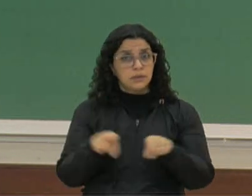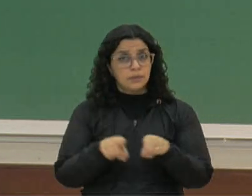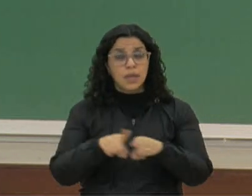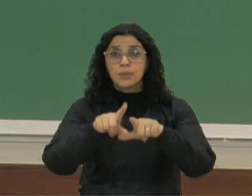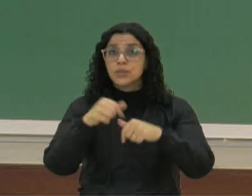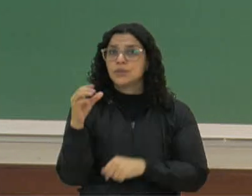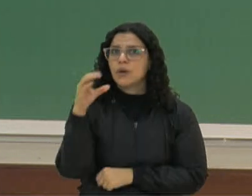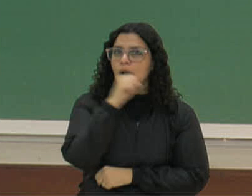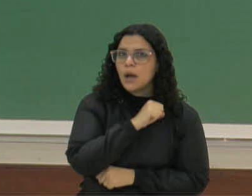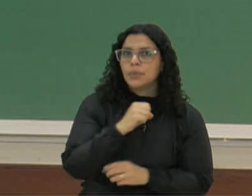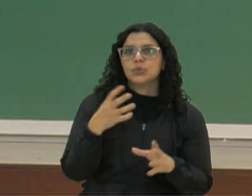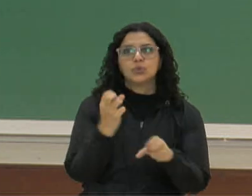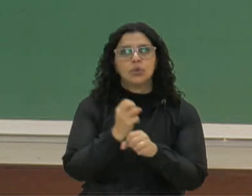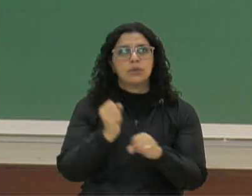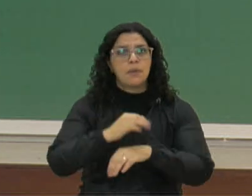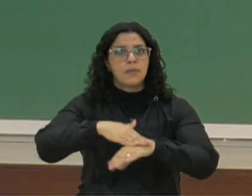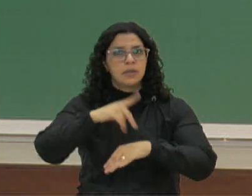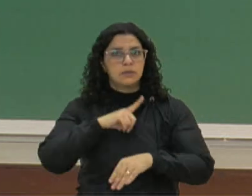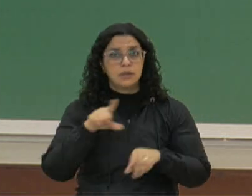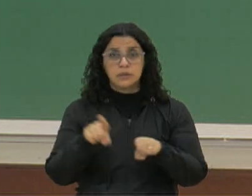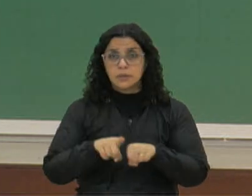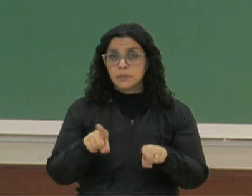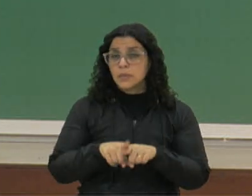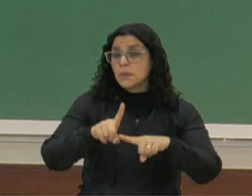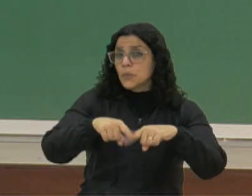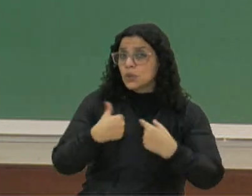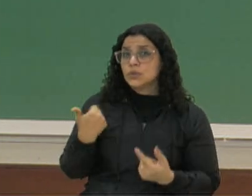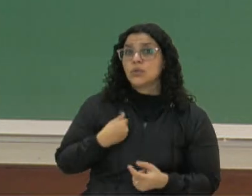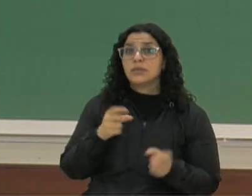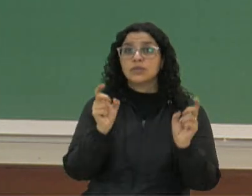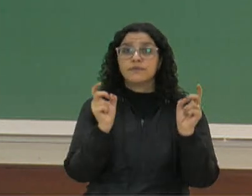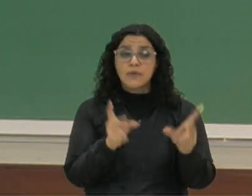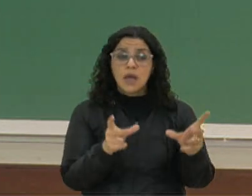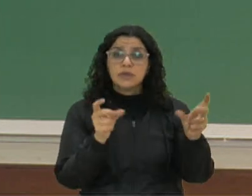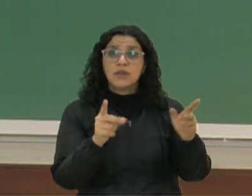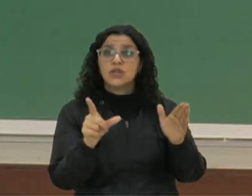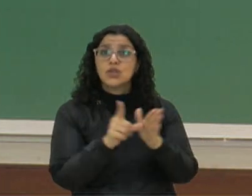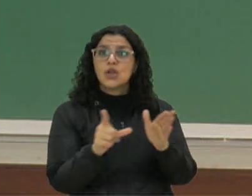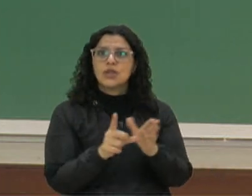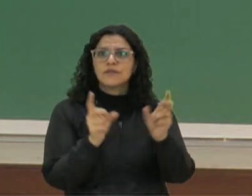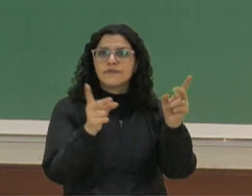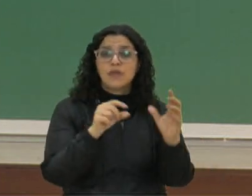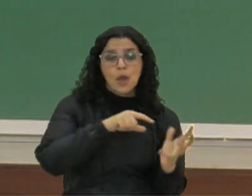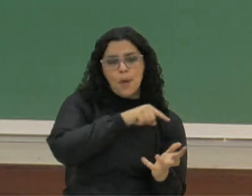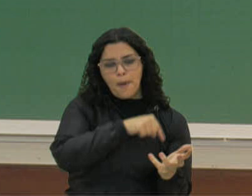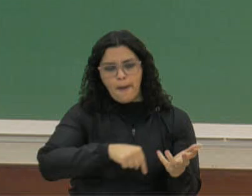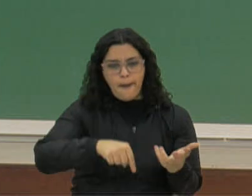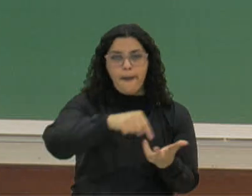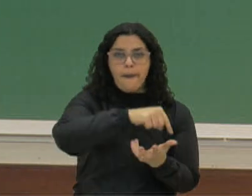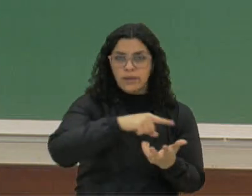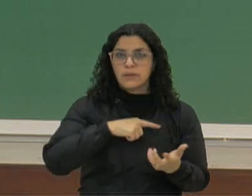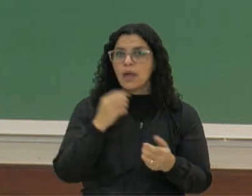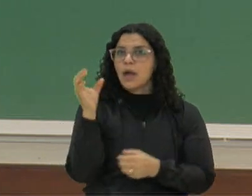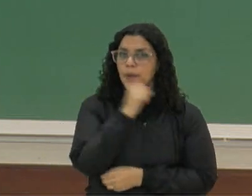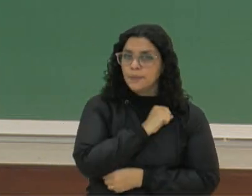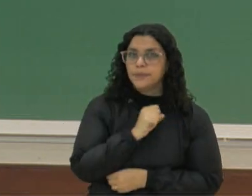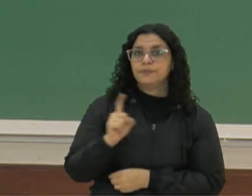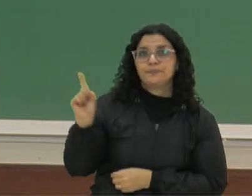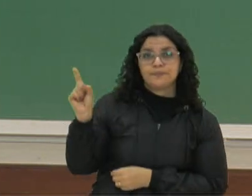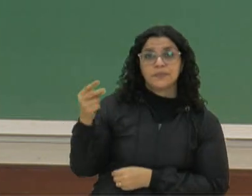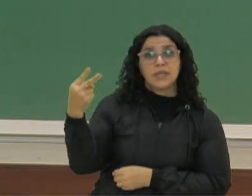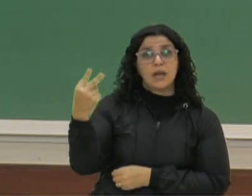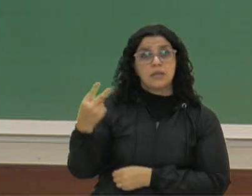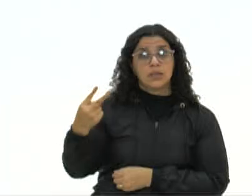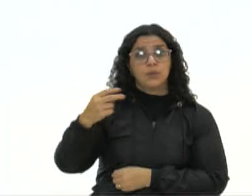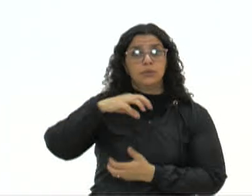mais acelerada e em maior quantidade. Então a gente já passa a ter um comércio mundial também mais acelerado. A segunda revolução